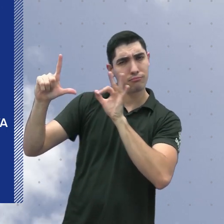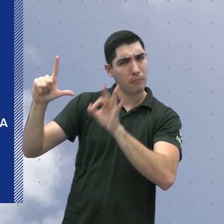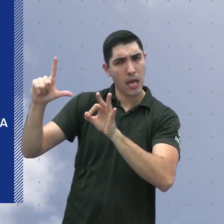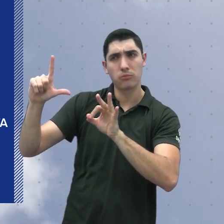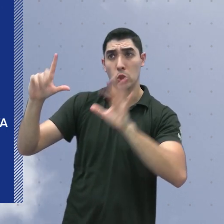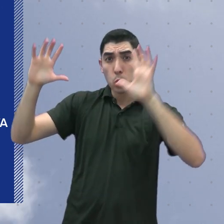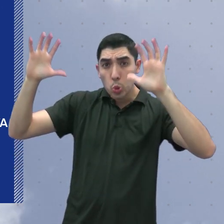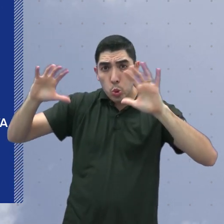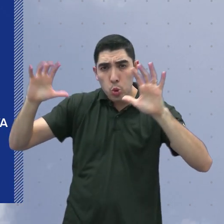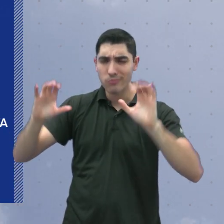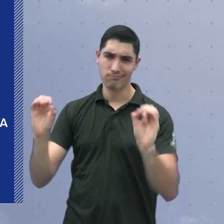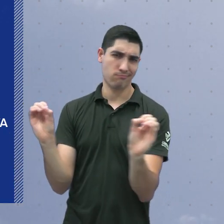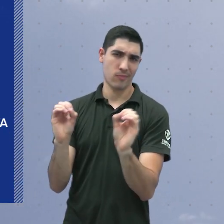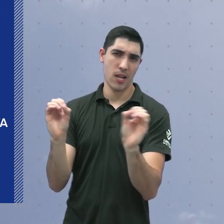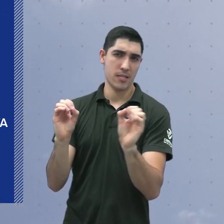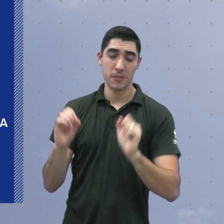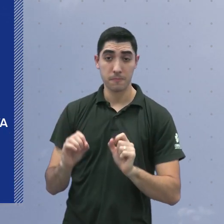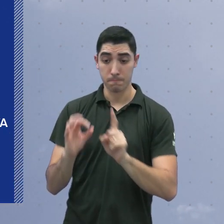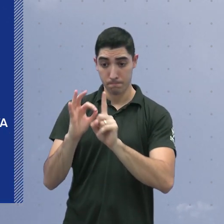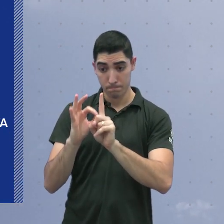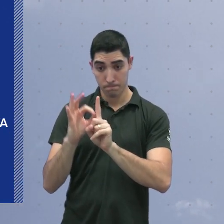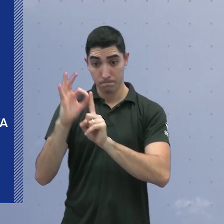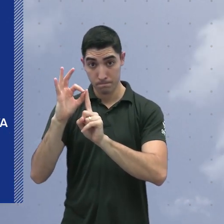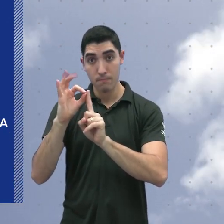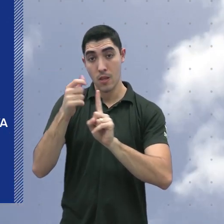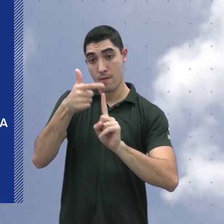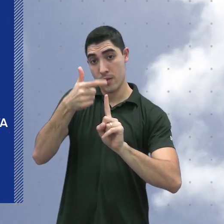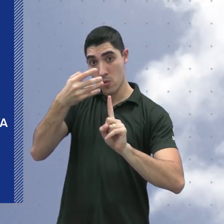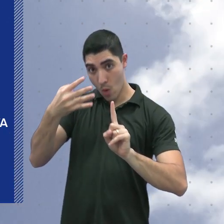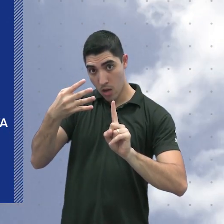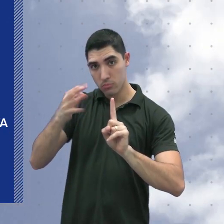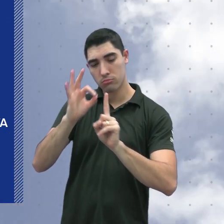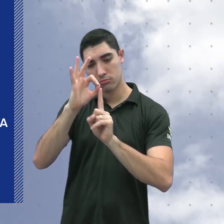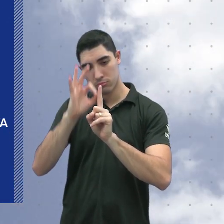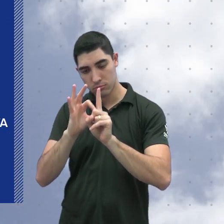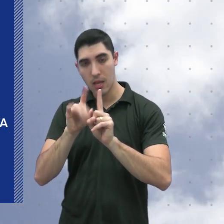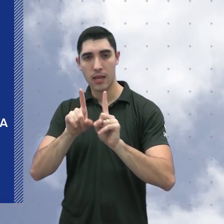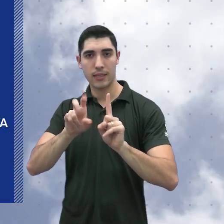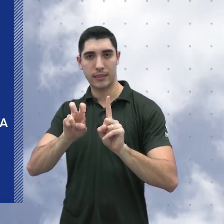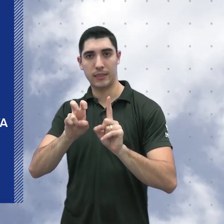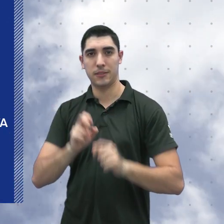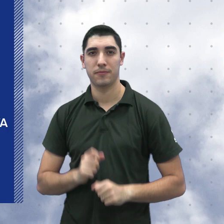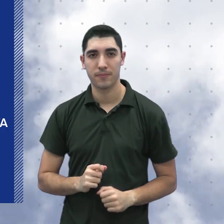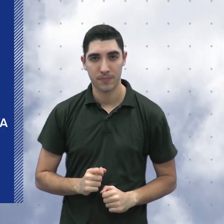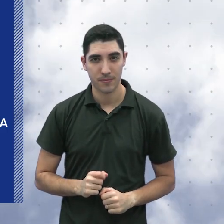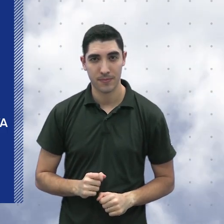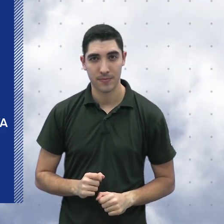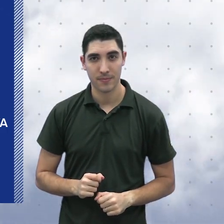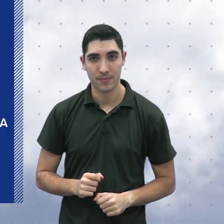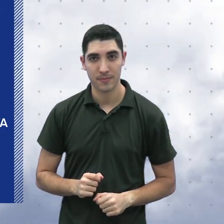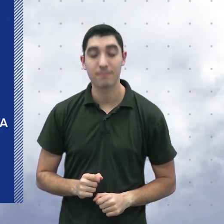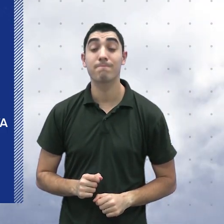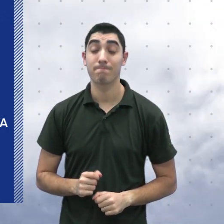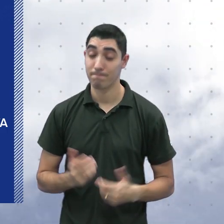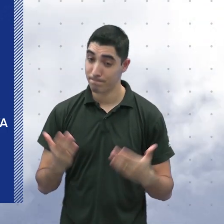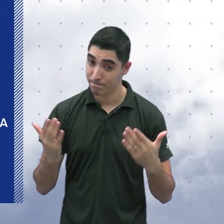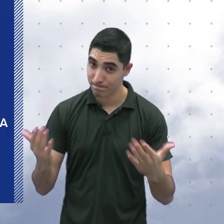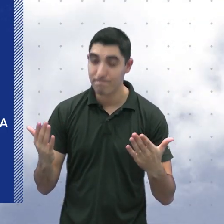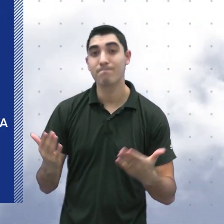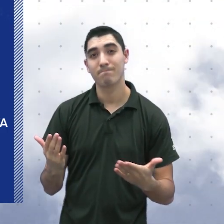mas com predomínio de sol, sem probabilidade de chuva. A máxima prevista é de 24 graus, com mínima de